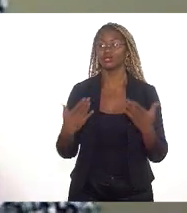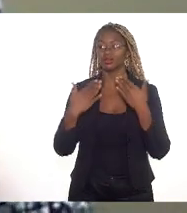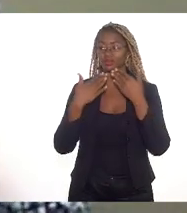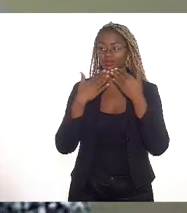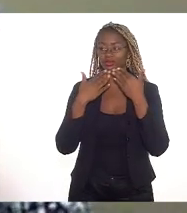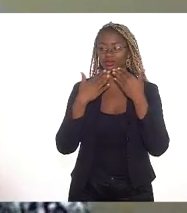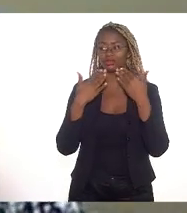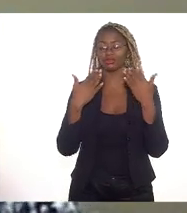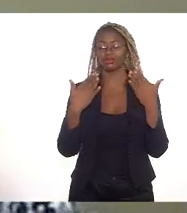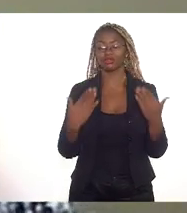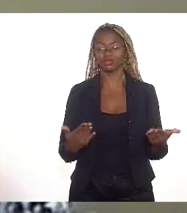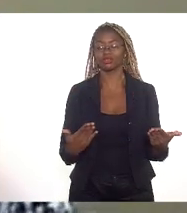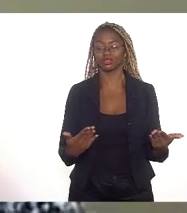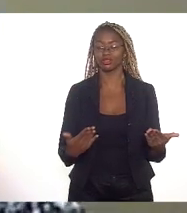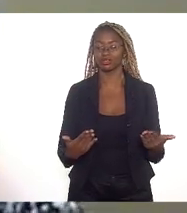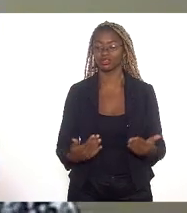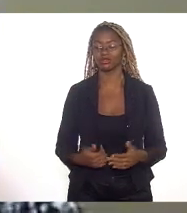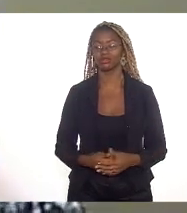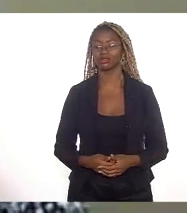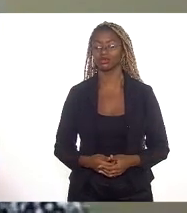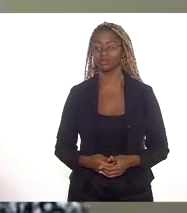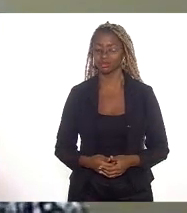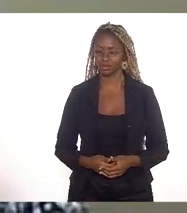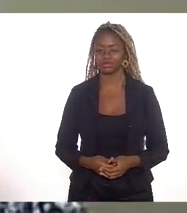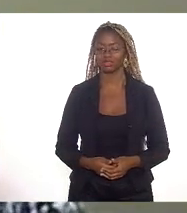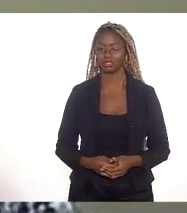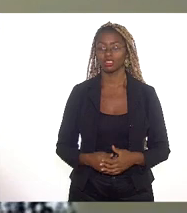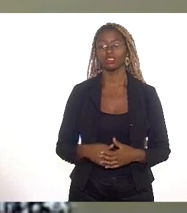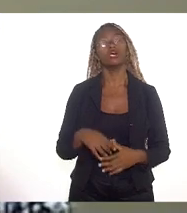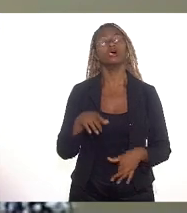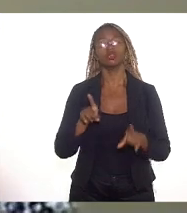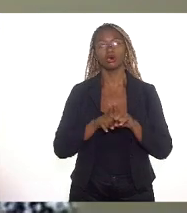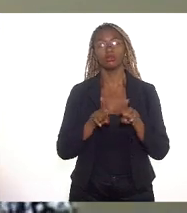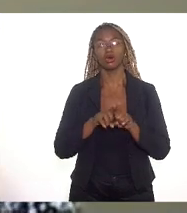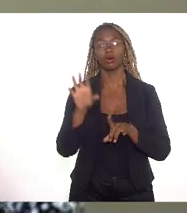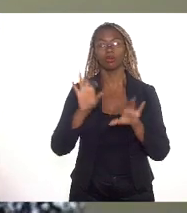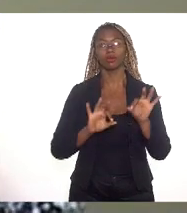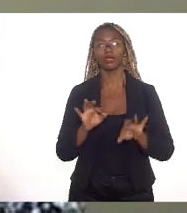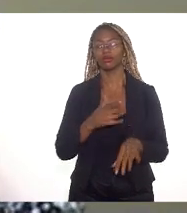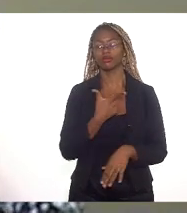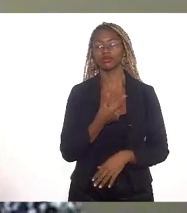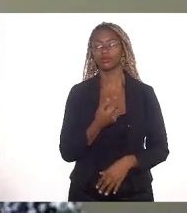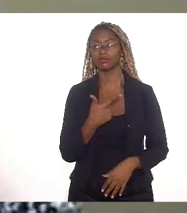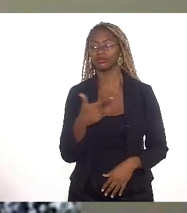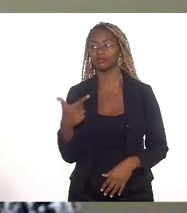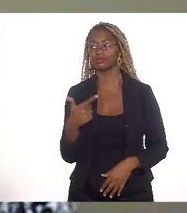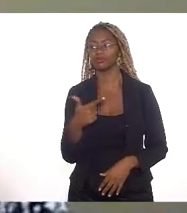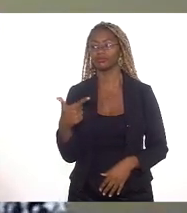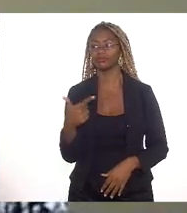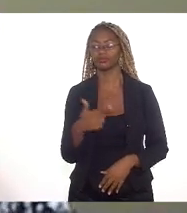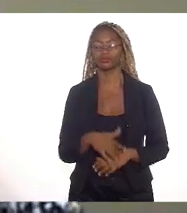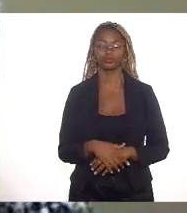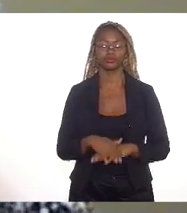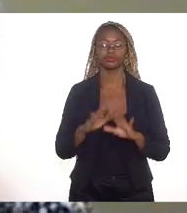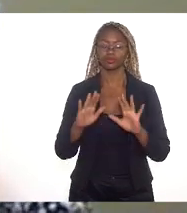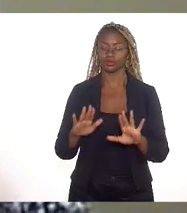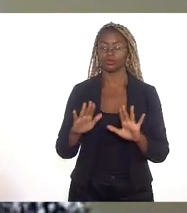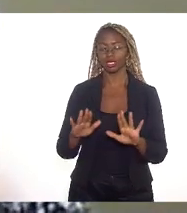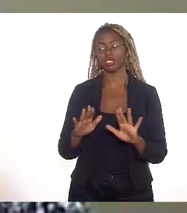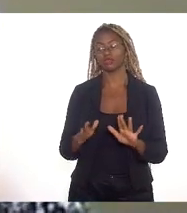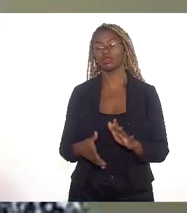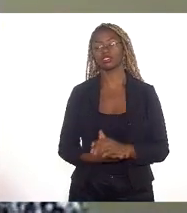apresentará reflexos no ano de 2022. Portanto, me causa espanto que não tenha